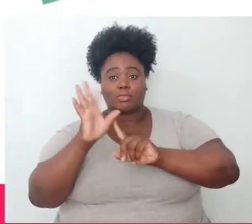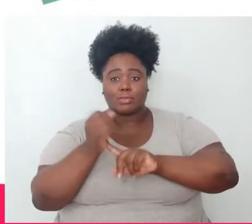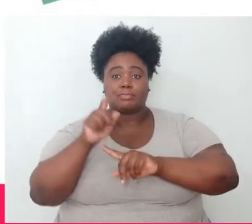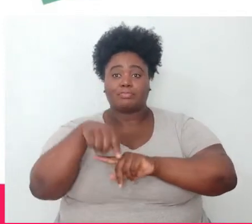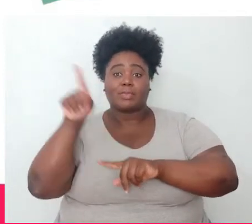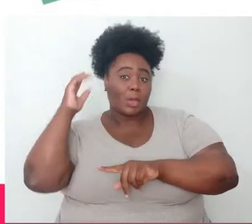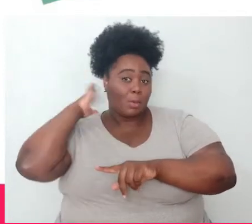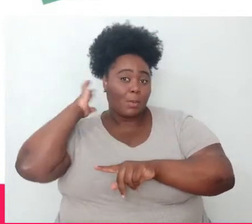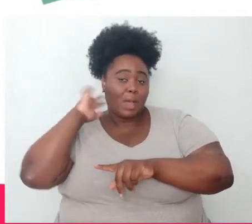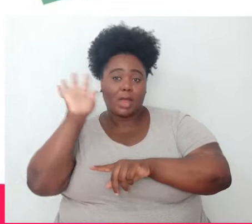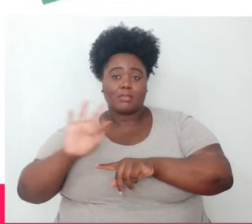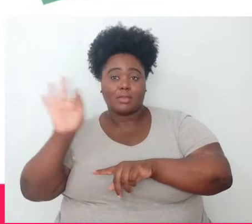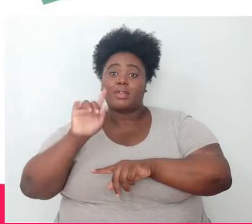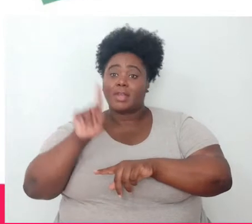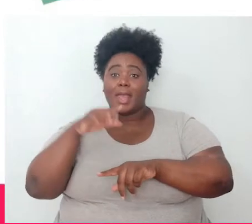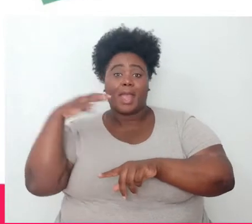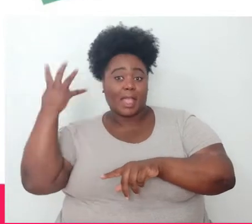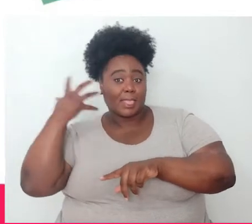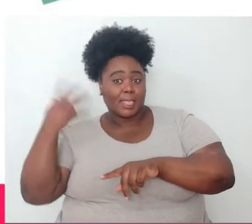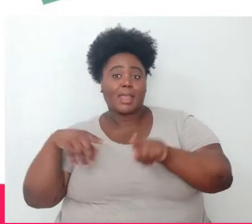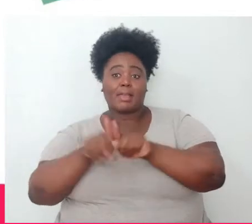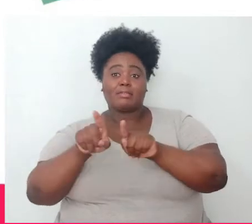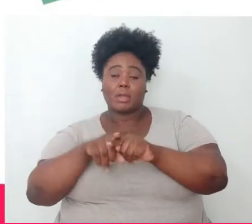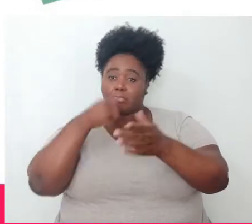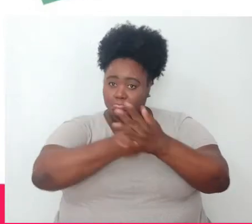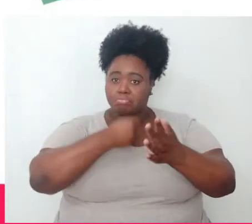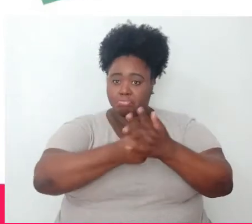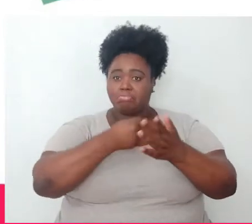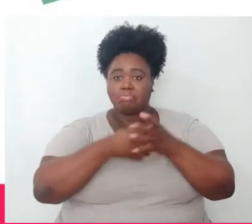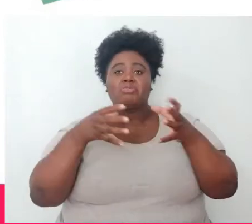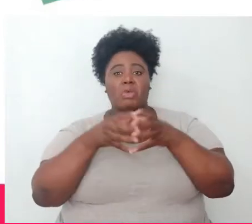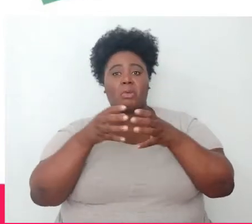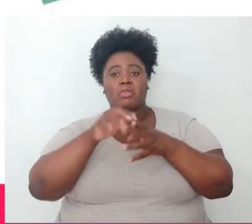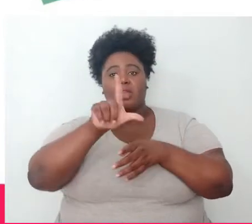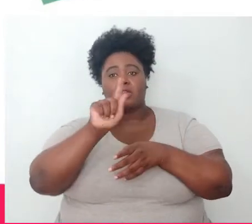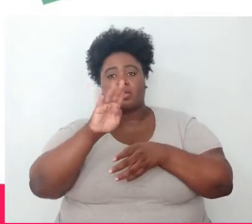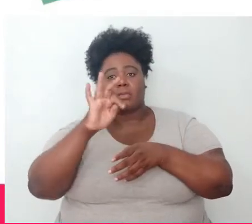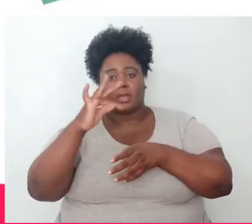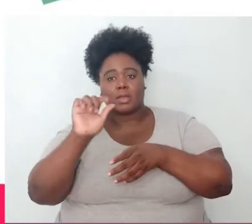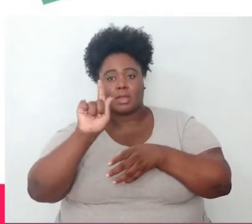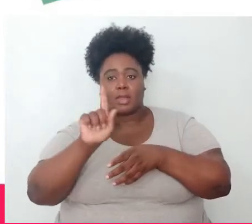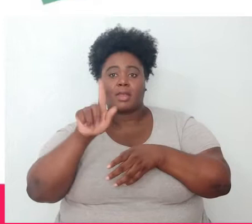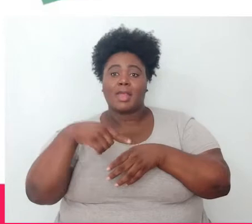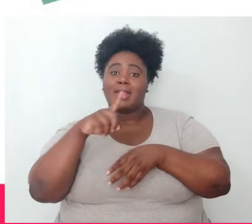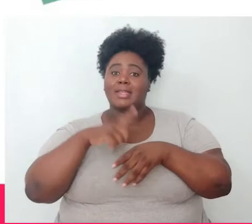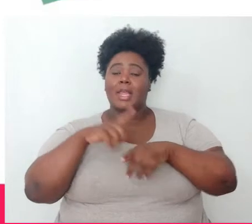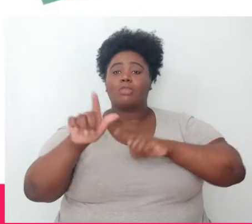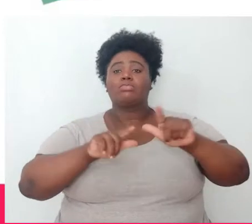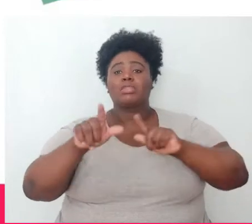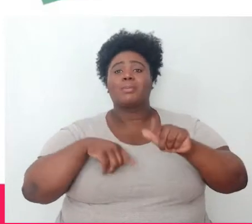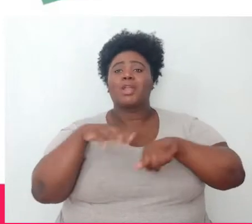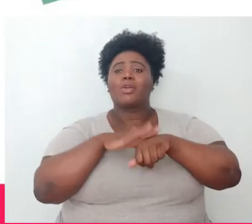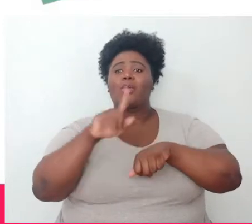do Pará. É drag queen e ativista LGBTQI+. O Rafael Biquia tem um trabalho que dialoga também